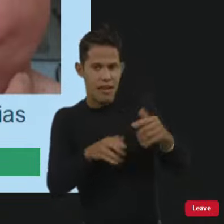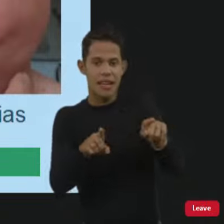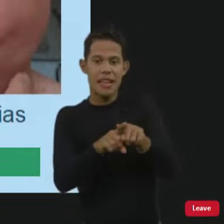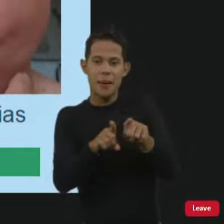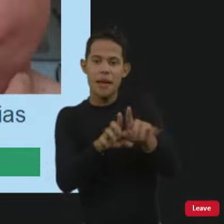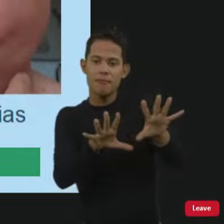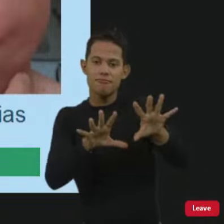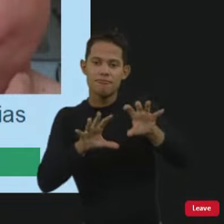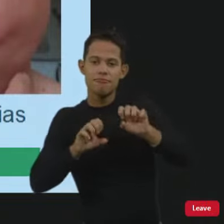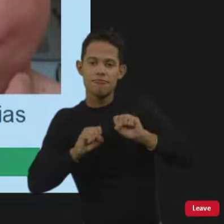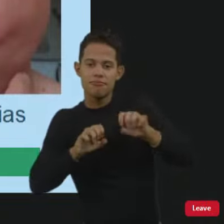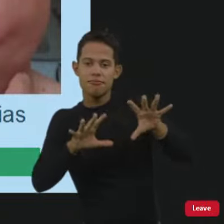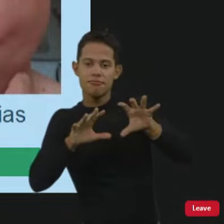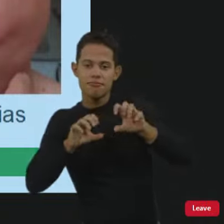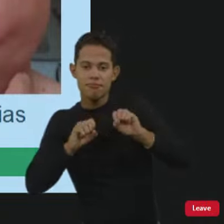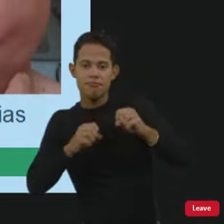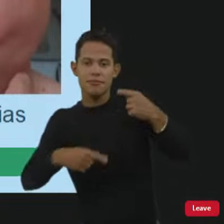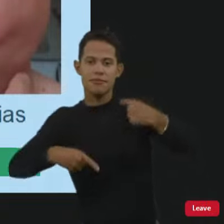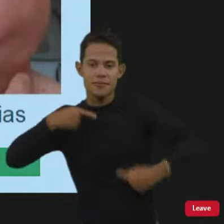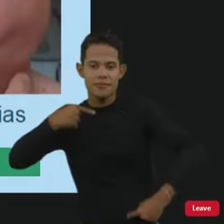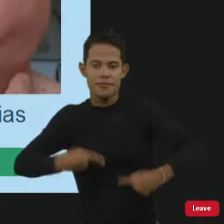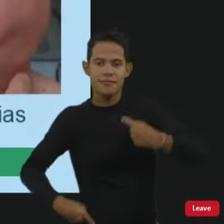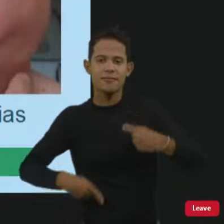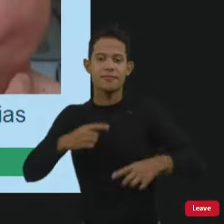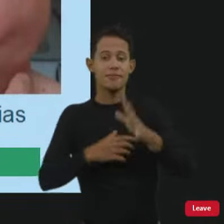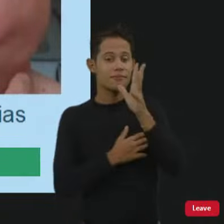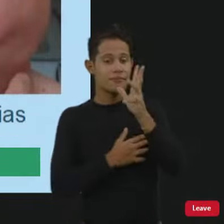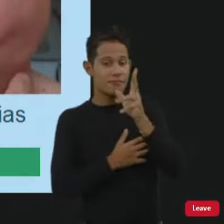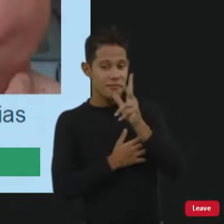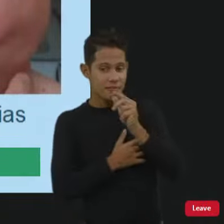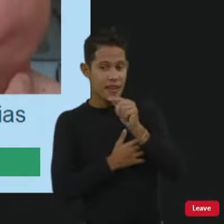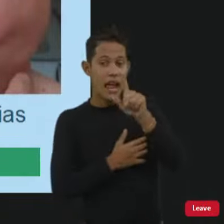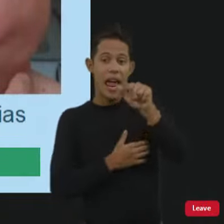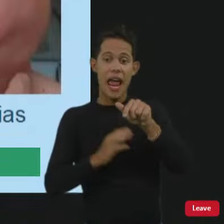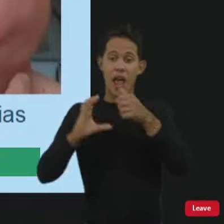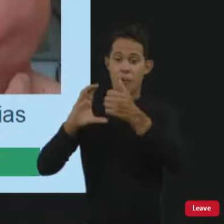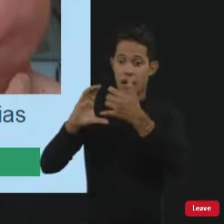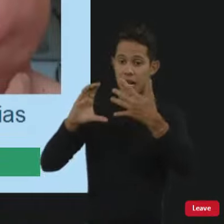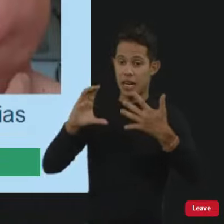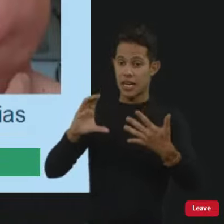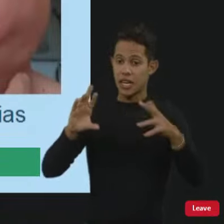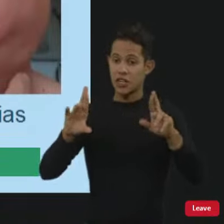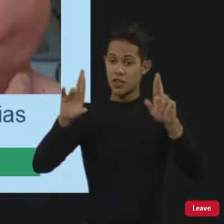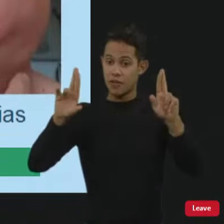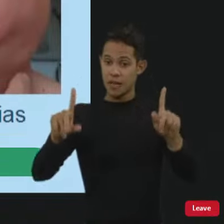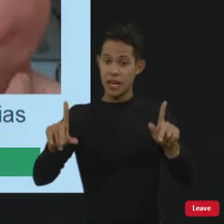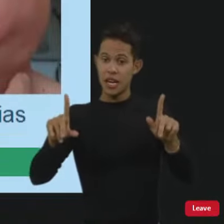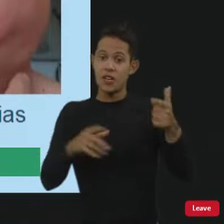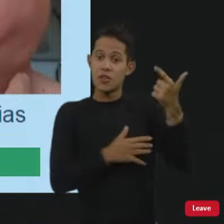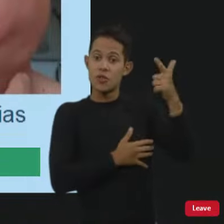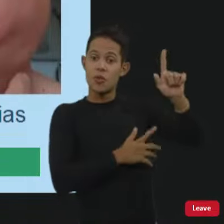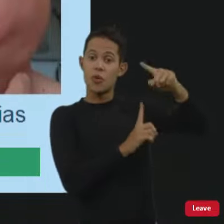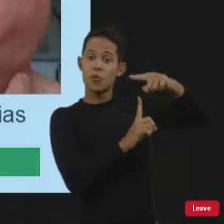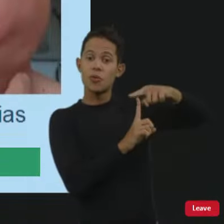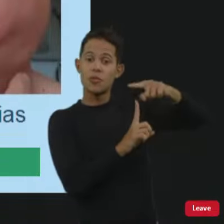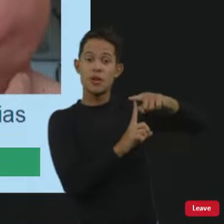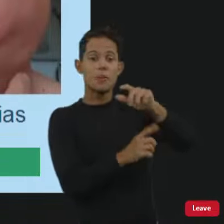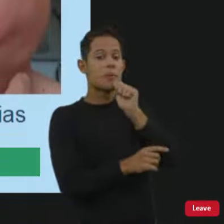das características que, inclusive, diferencia a pessoa que tem, por exemplo, um angedema provocado por